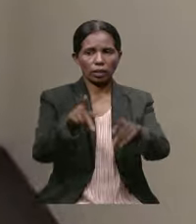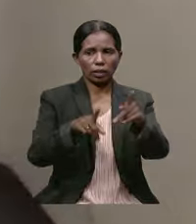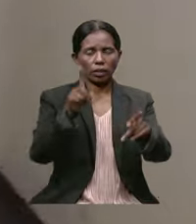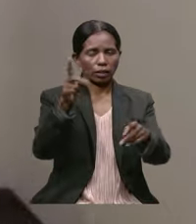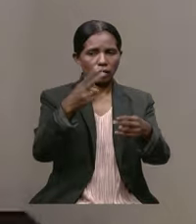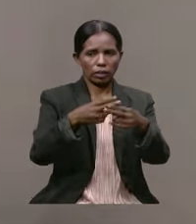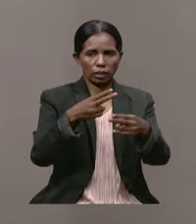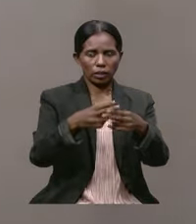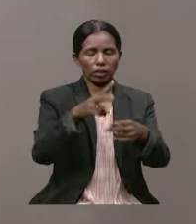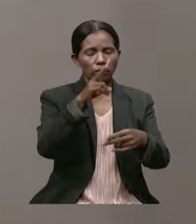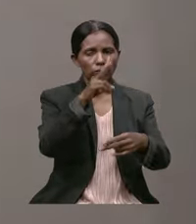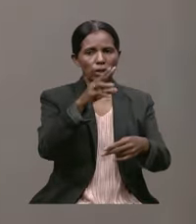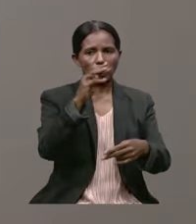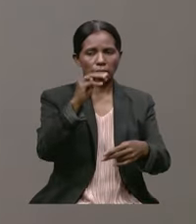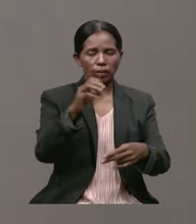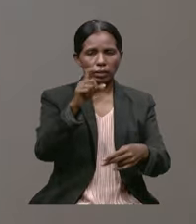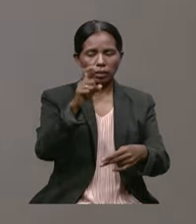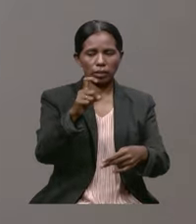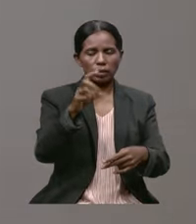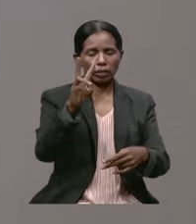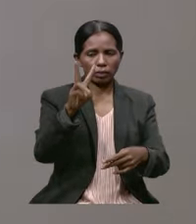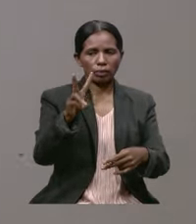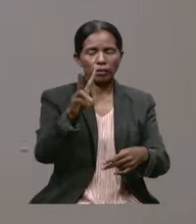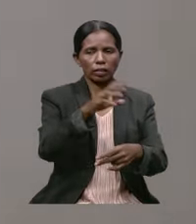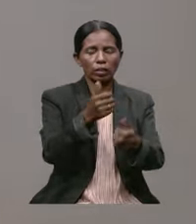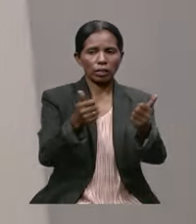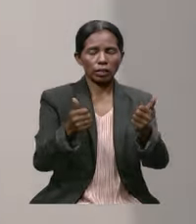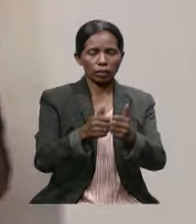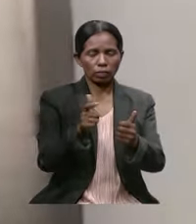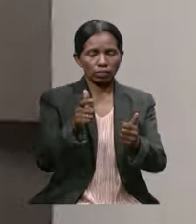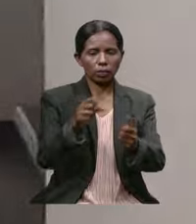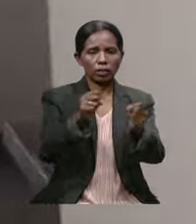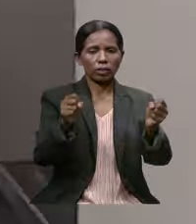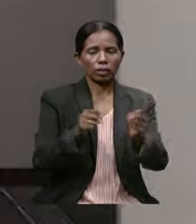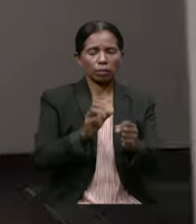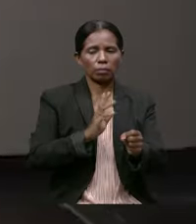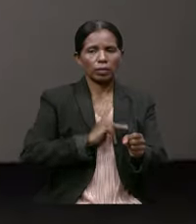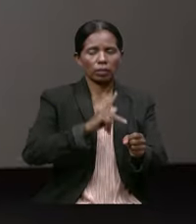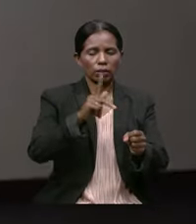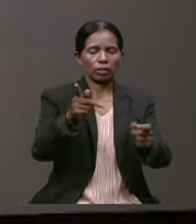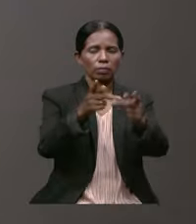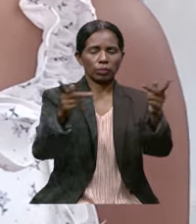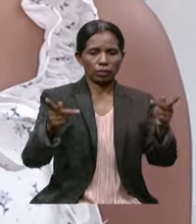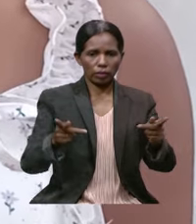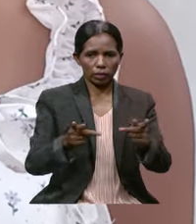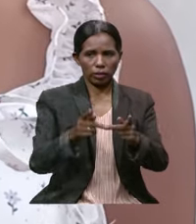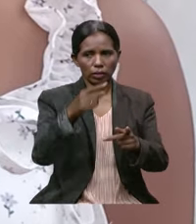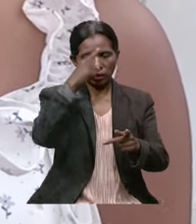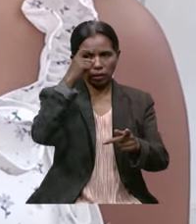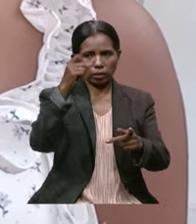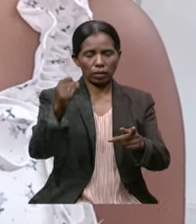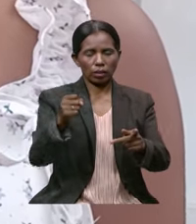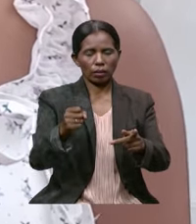inicial VM6B Iha aldea 20 de setembro, suku Bebono, pos administrativo Dongalesu, tambah